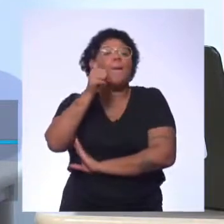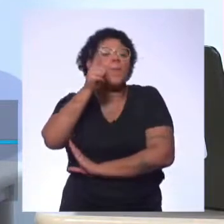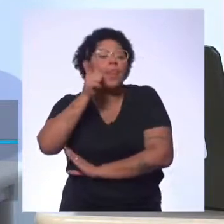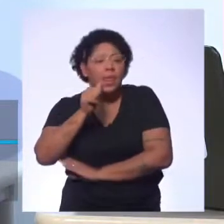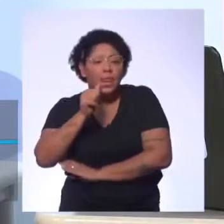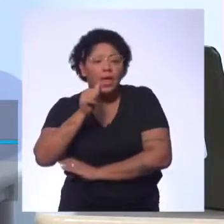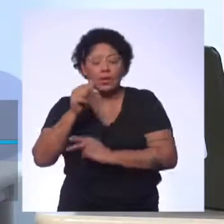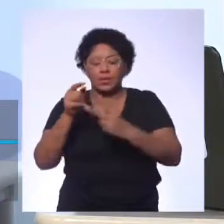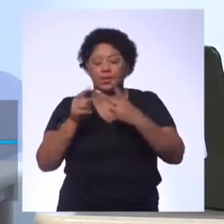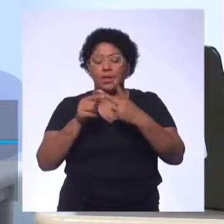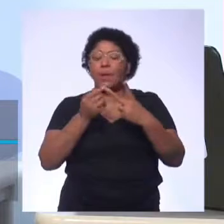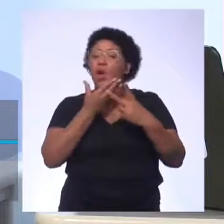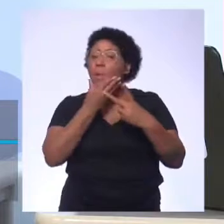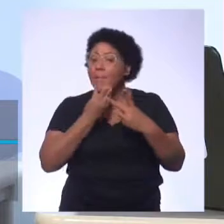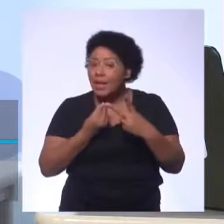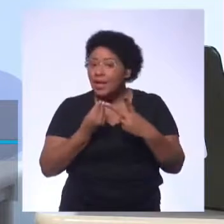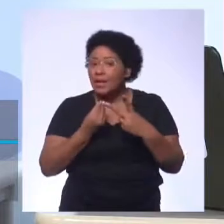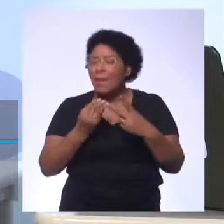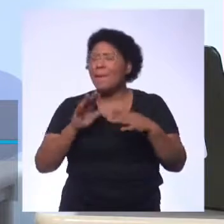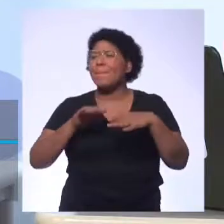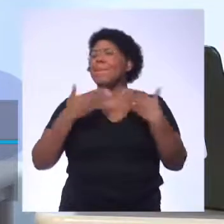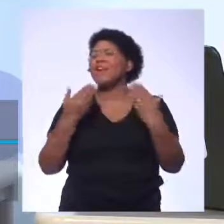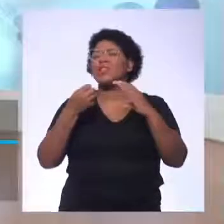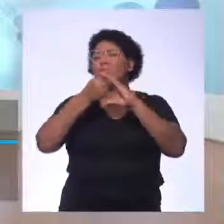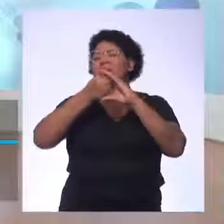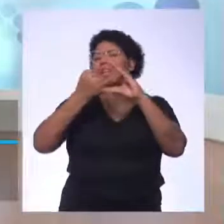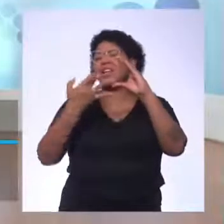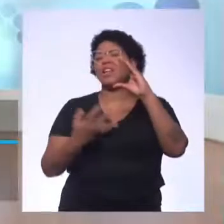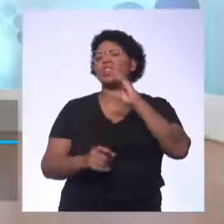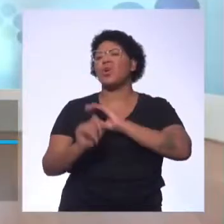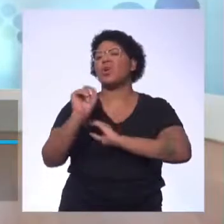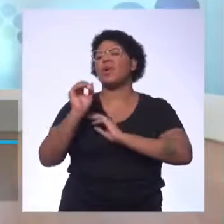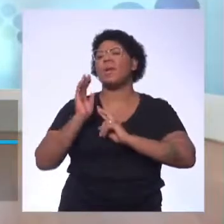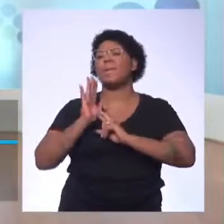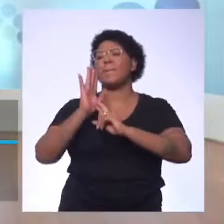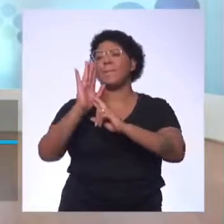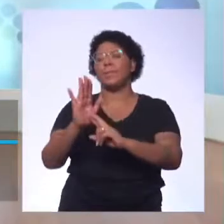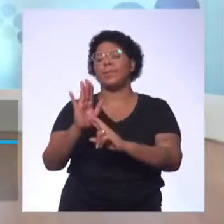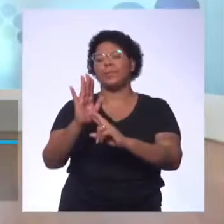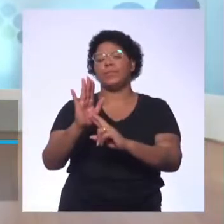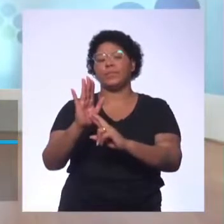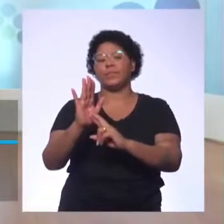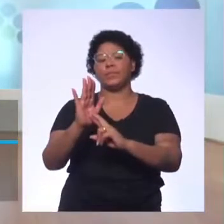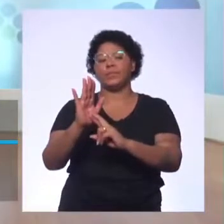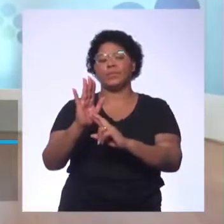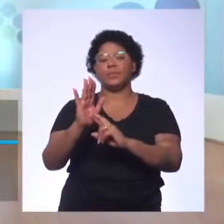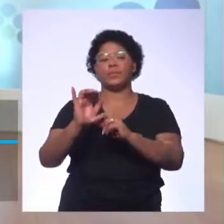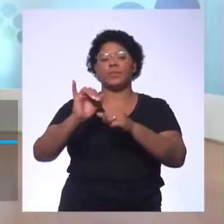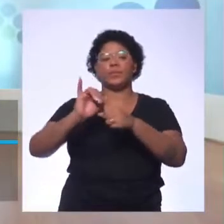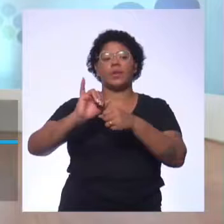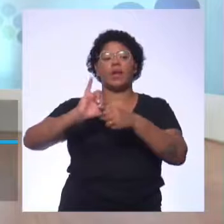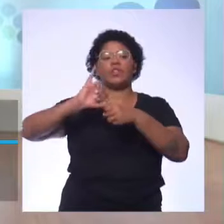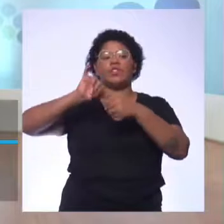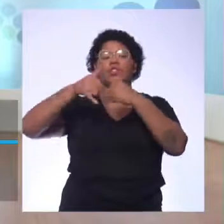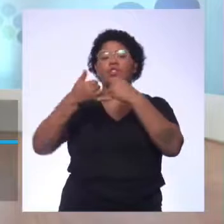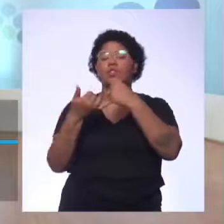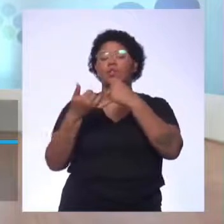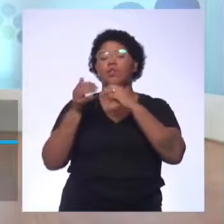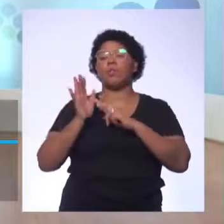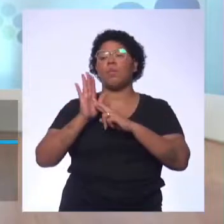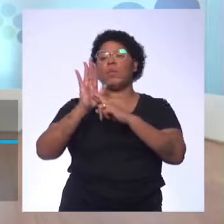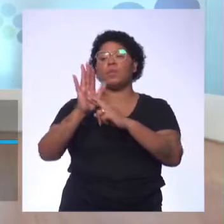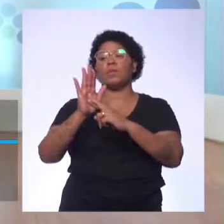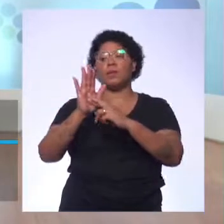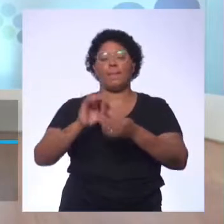as características, Elaine, o que nós podemos falar como entra como questão de adjetivos aí nessa imagem? O que nós podemos falar,